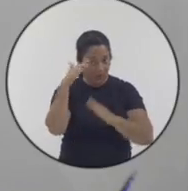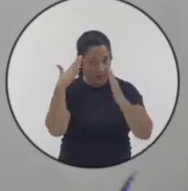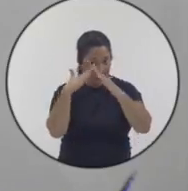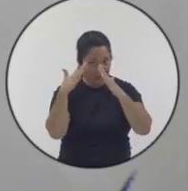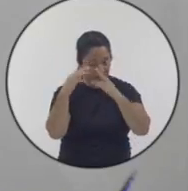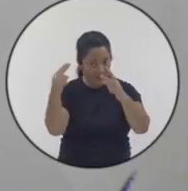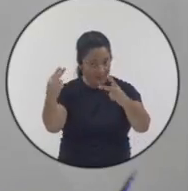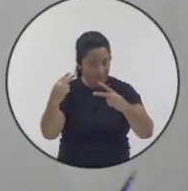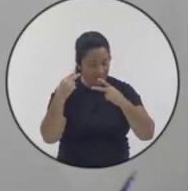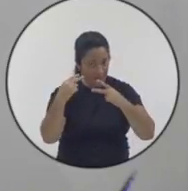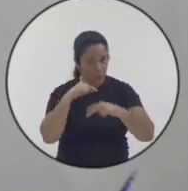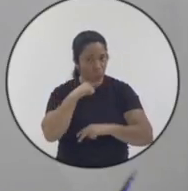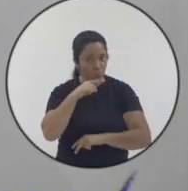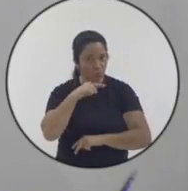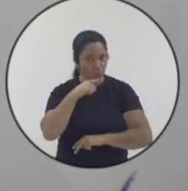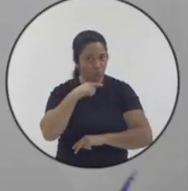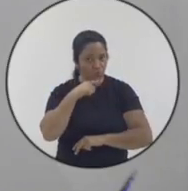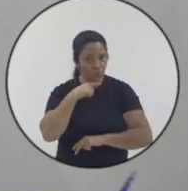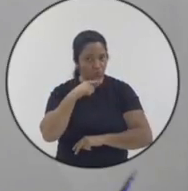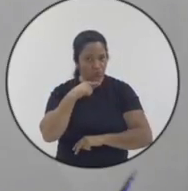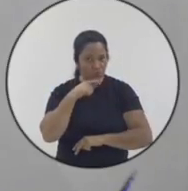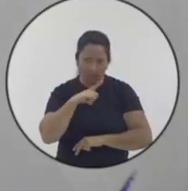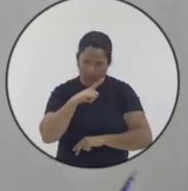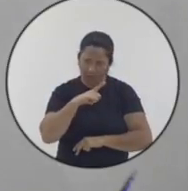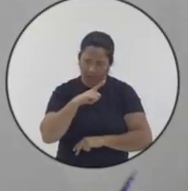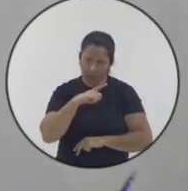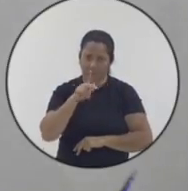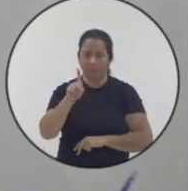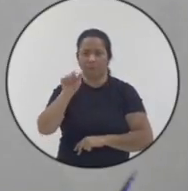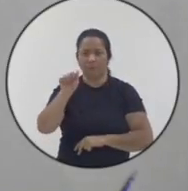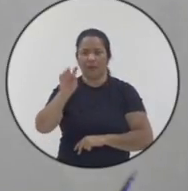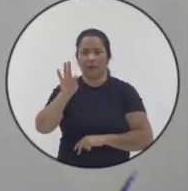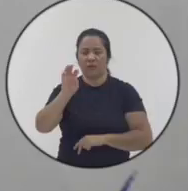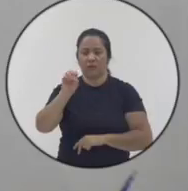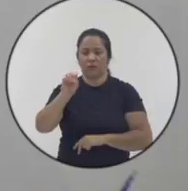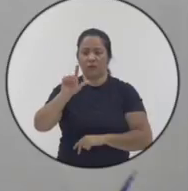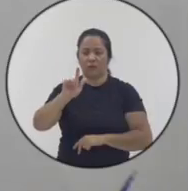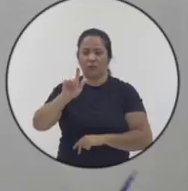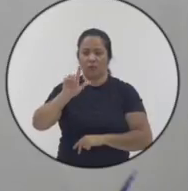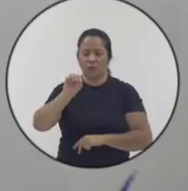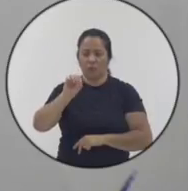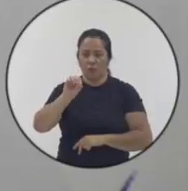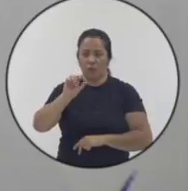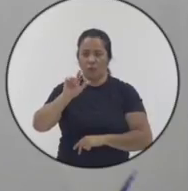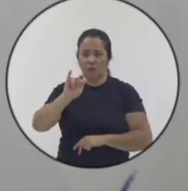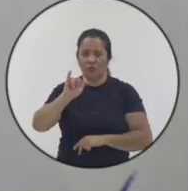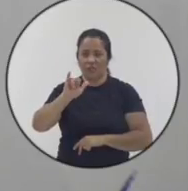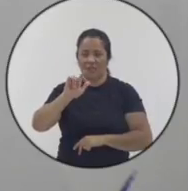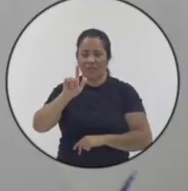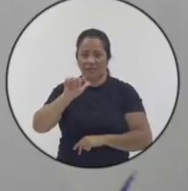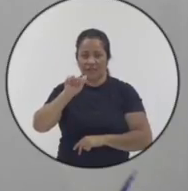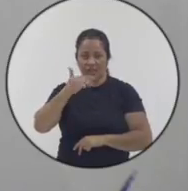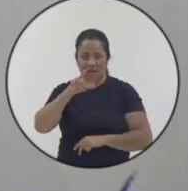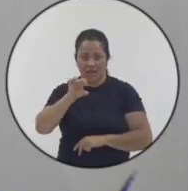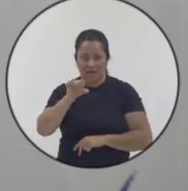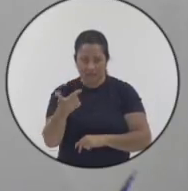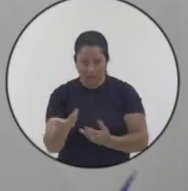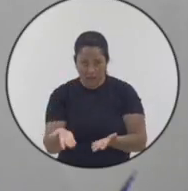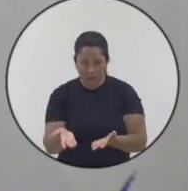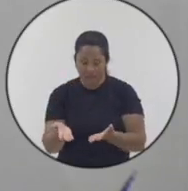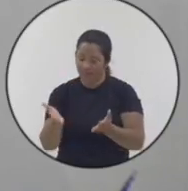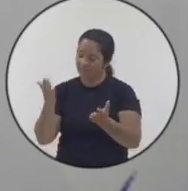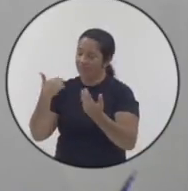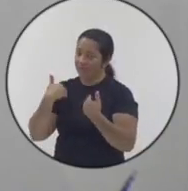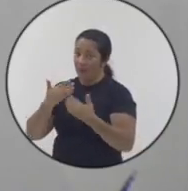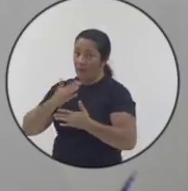da patologização, eu gostaria de lembrar uma coisa. Para nós, psicólogos e psicólogas, o adoecimento psíquico